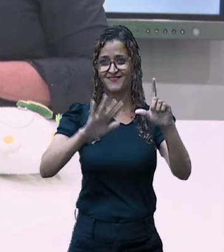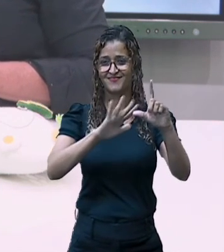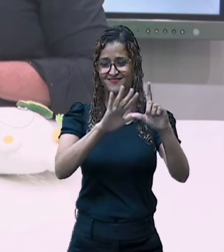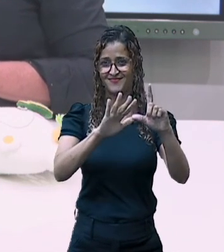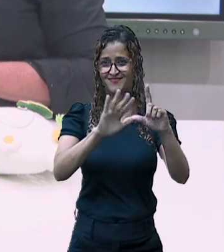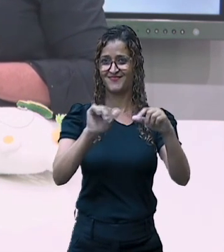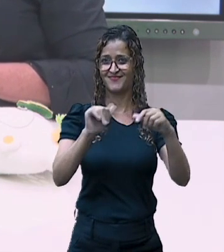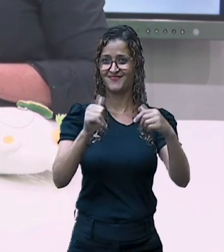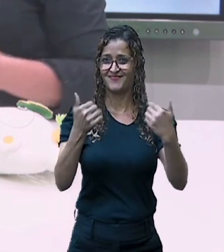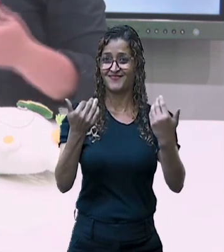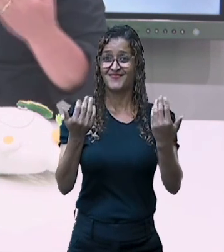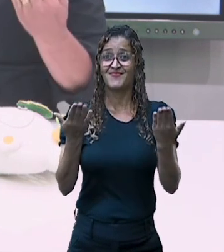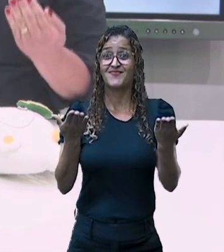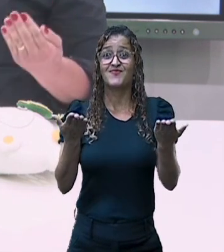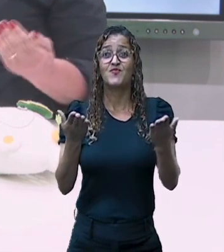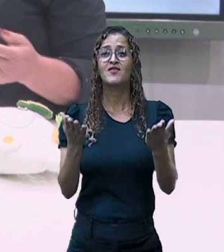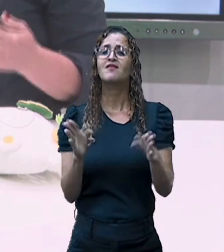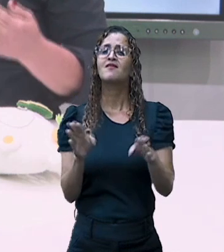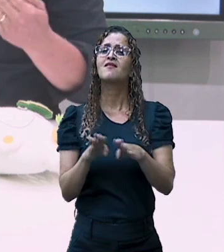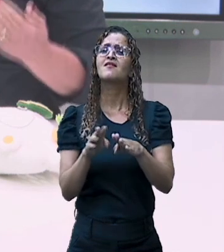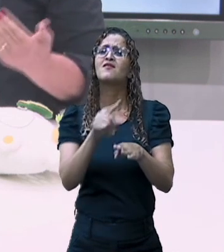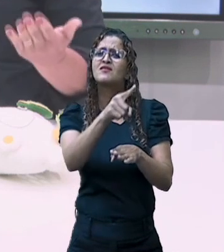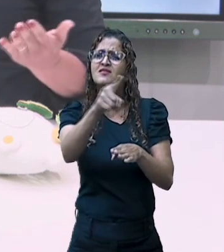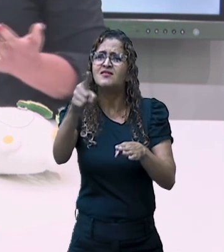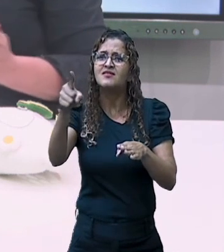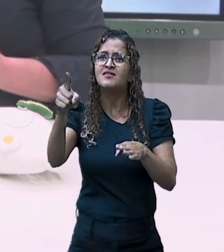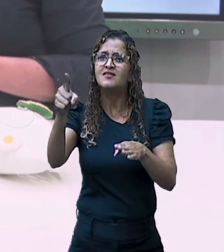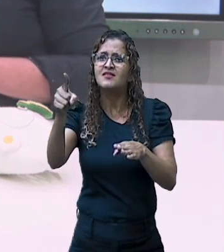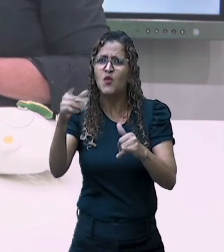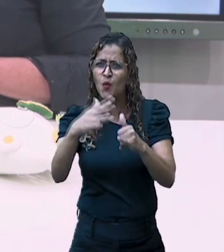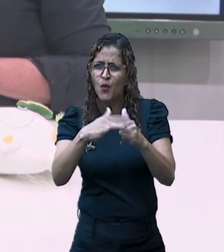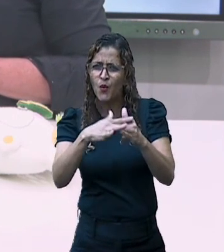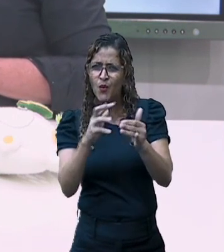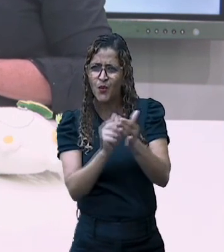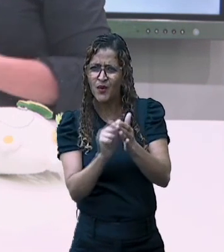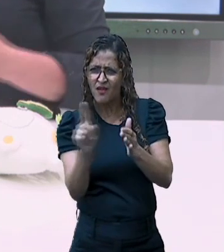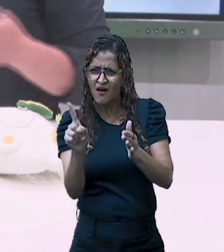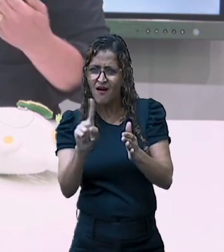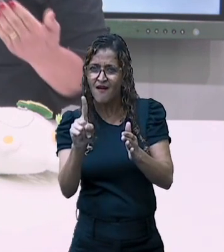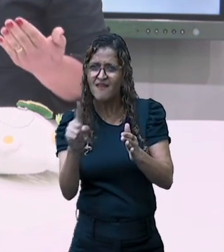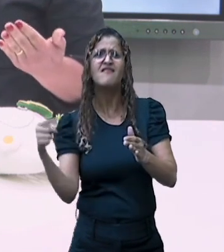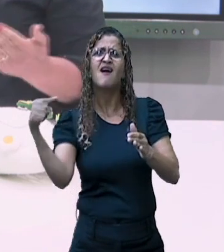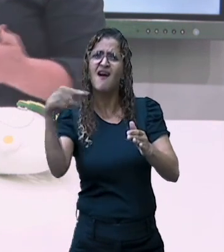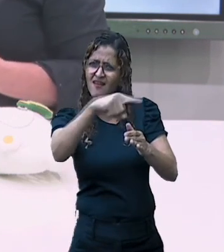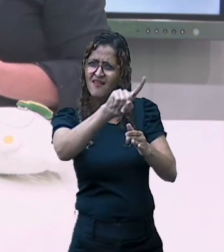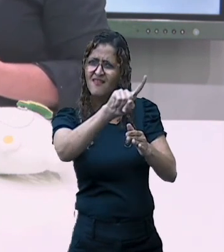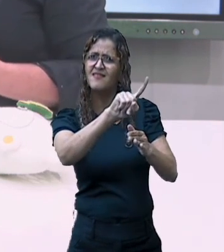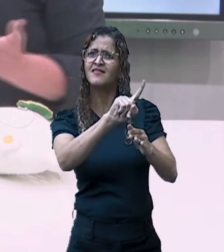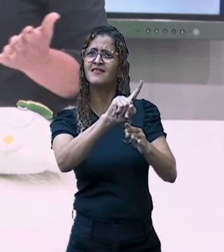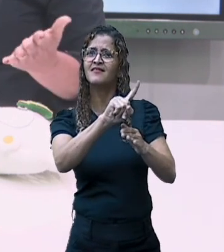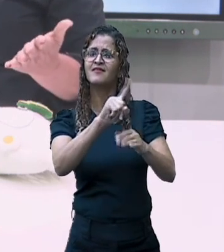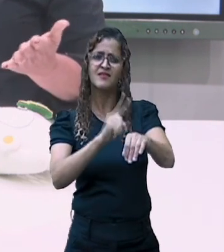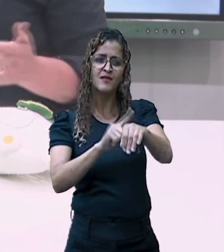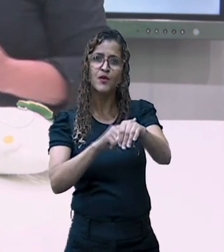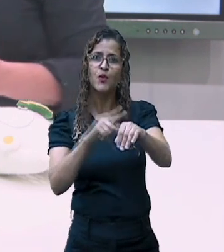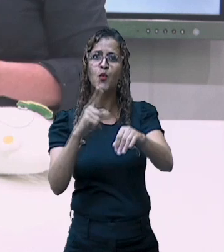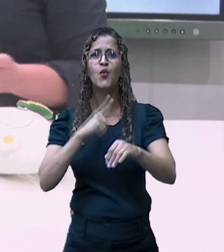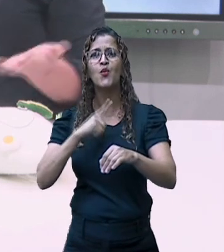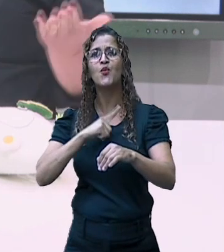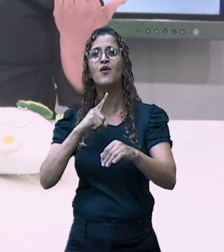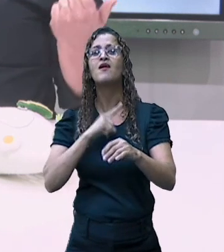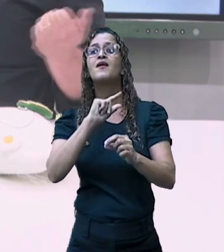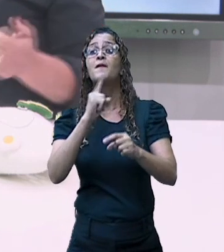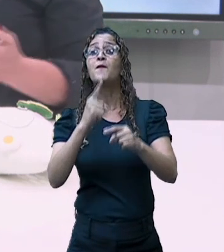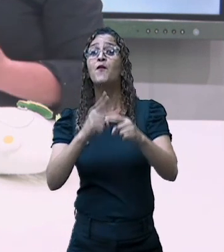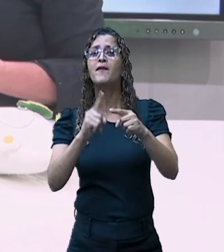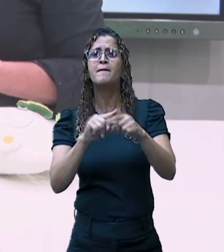aparece do lado da tela. E você que ainda não se inscreveu no nosso canal do YouTube, se inscrevam. Para quê, gente? Para